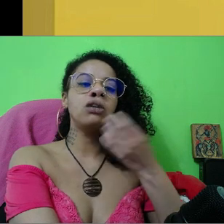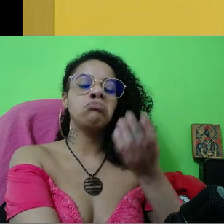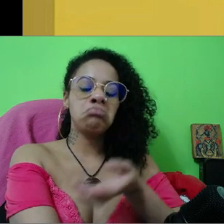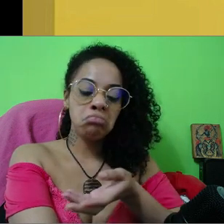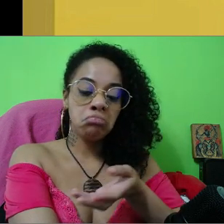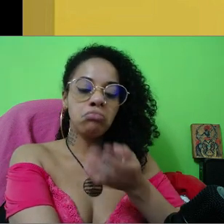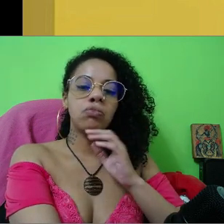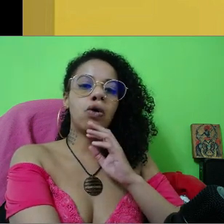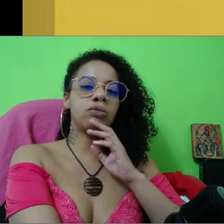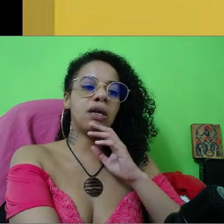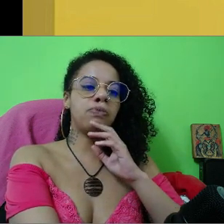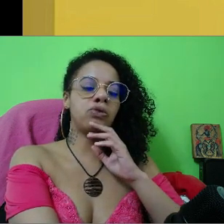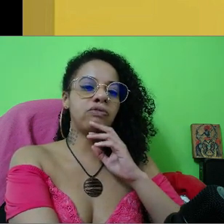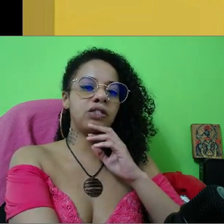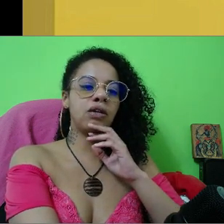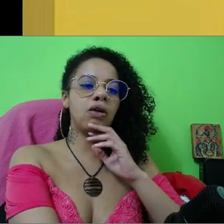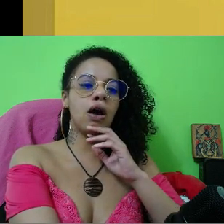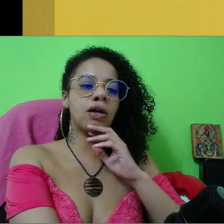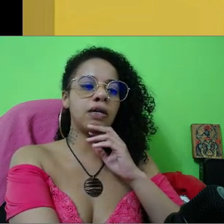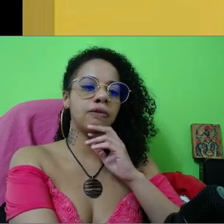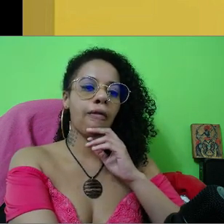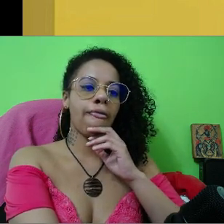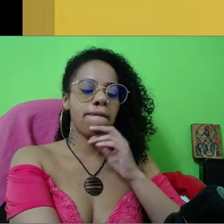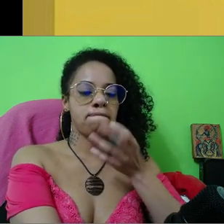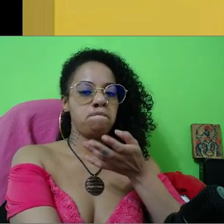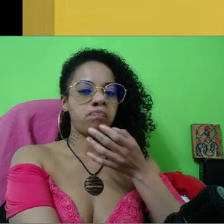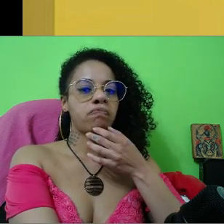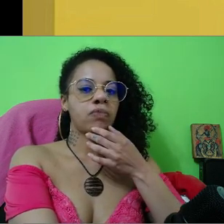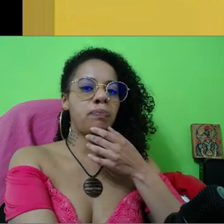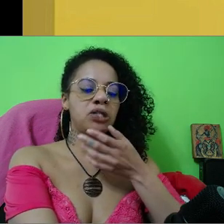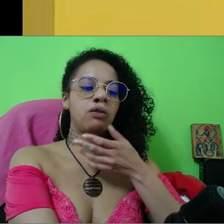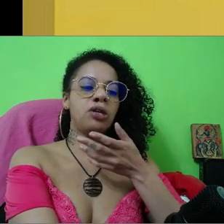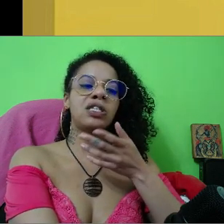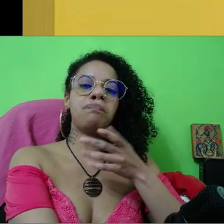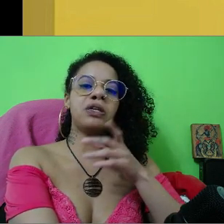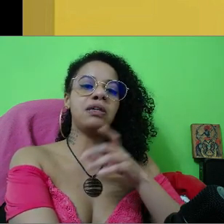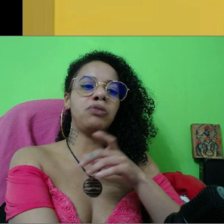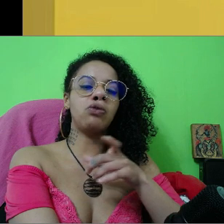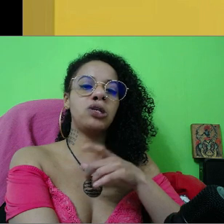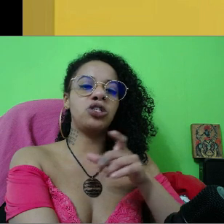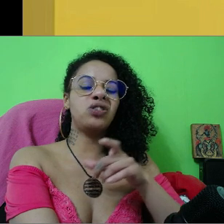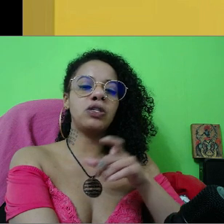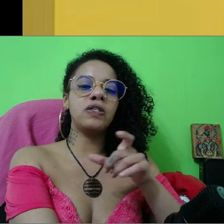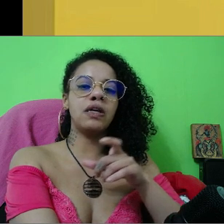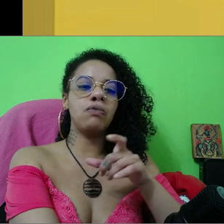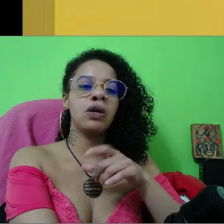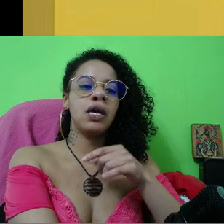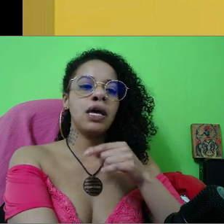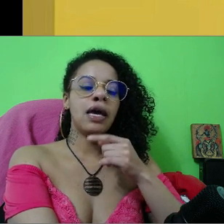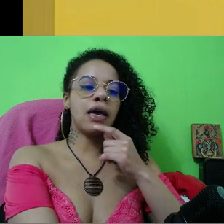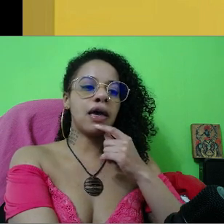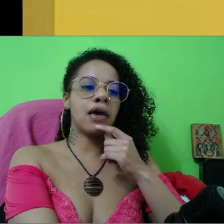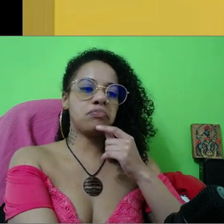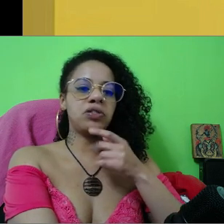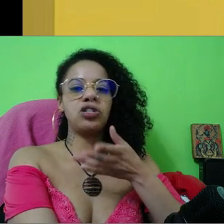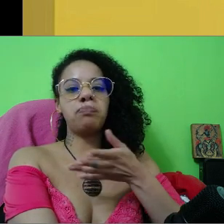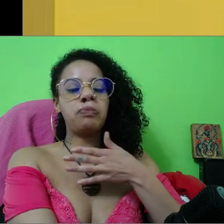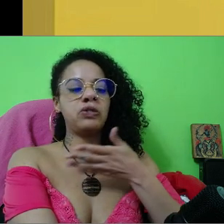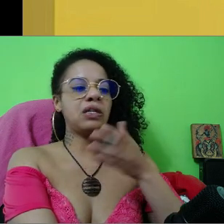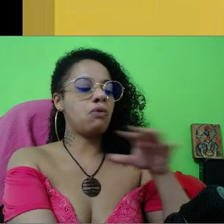liberdade de contrapor o que você coloca principalmente ser percebido alguma distorção